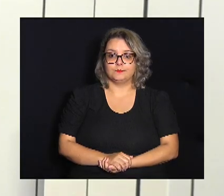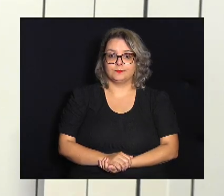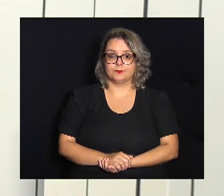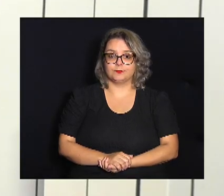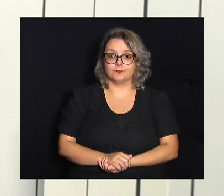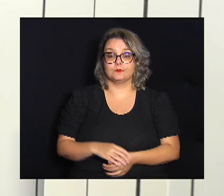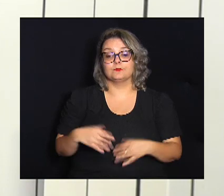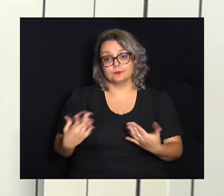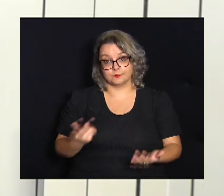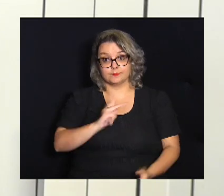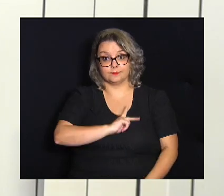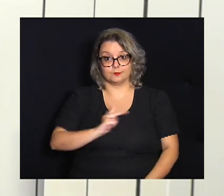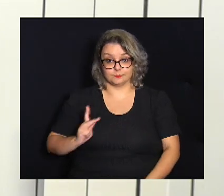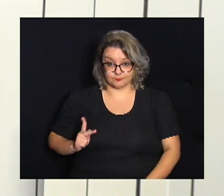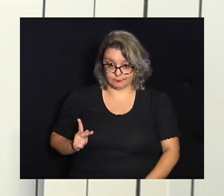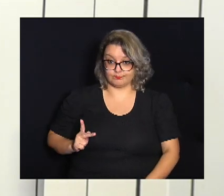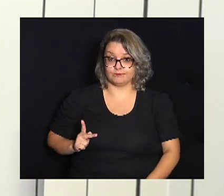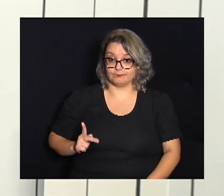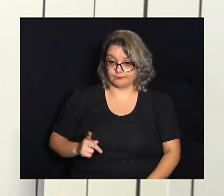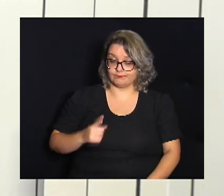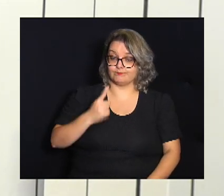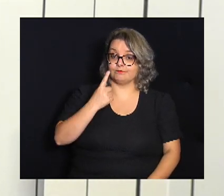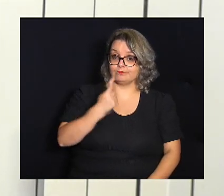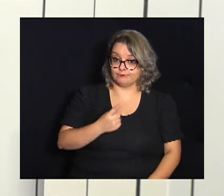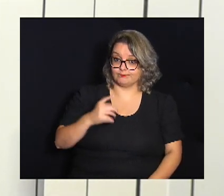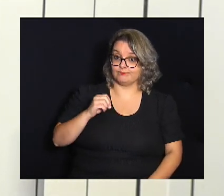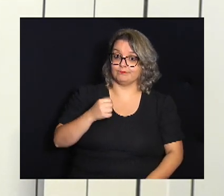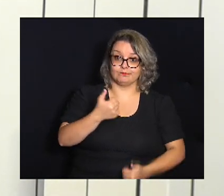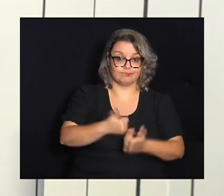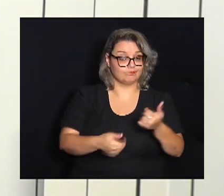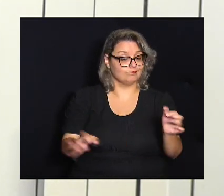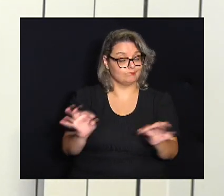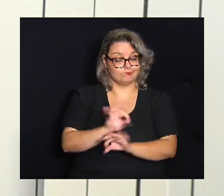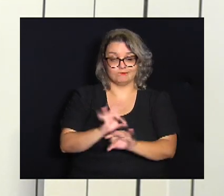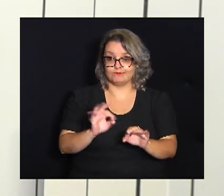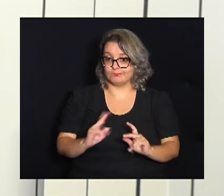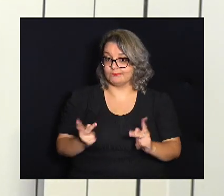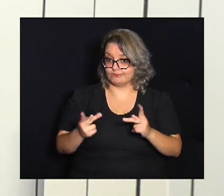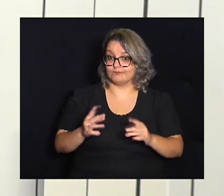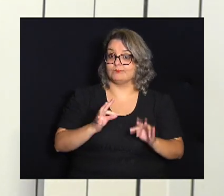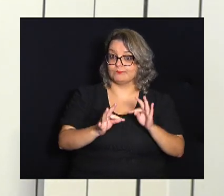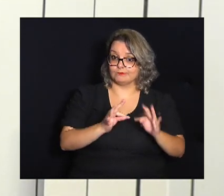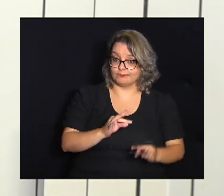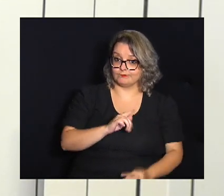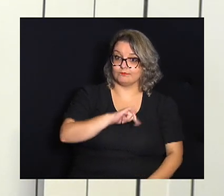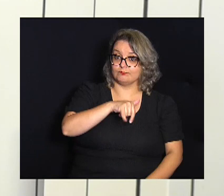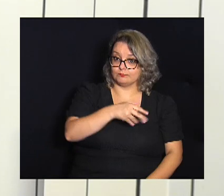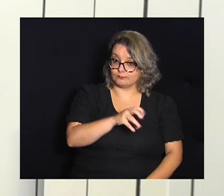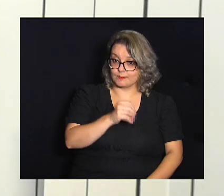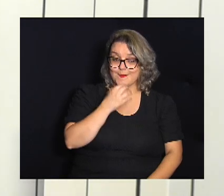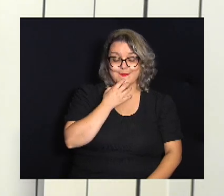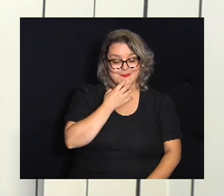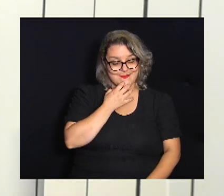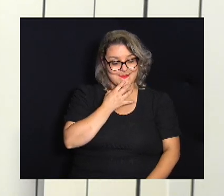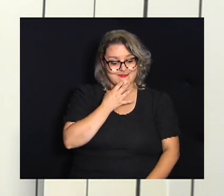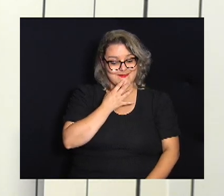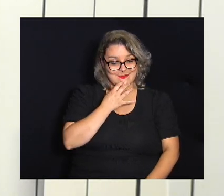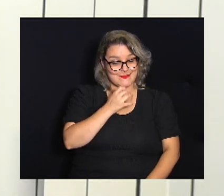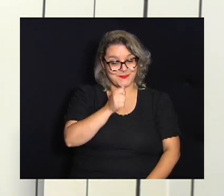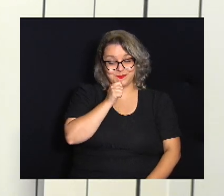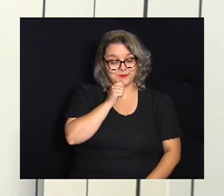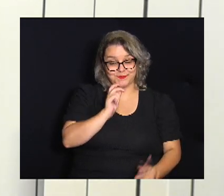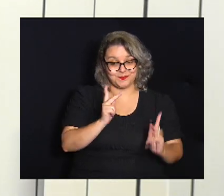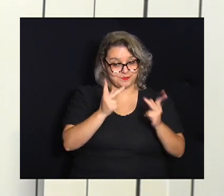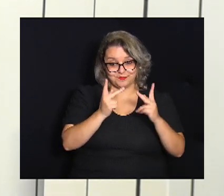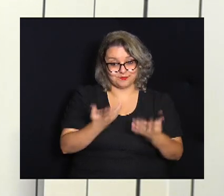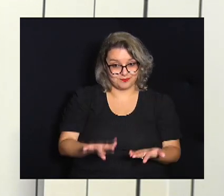E a Ponte chegou à 10ª partida sem vitória. O técnico João Brigatti ainda não venceu à frente da